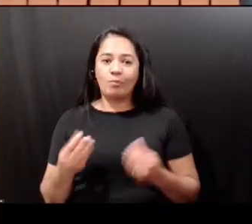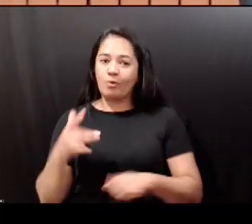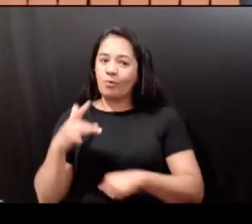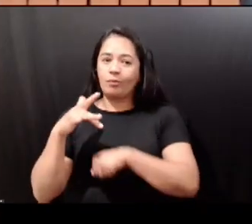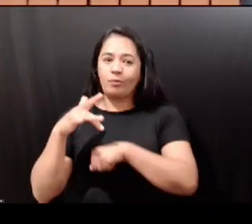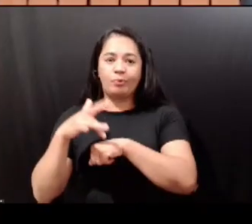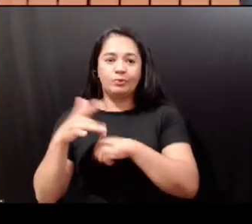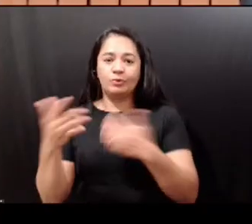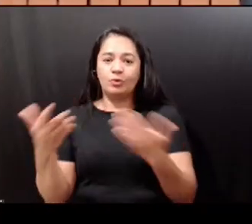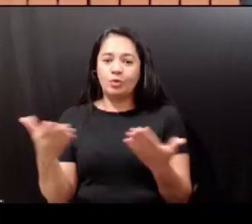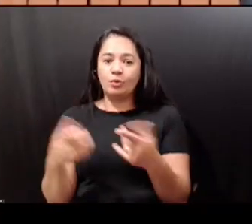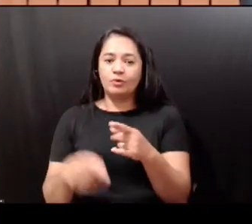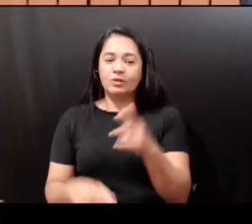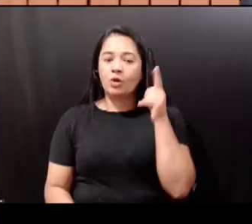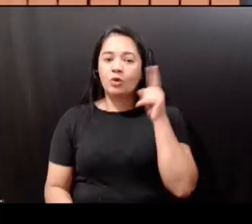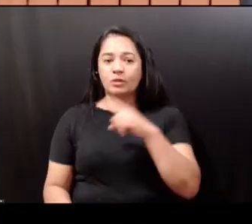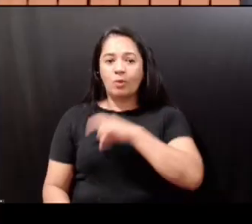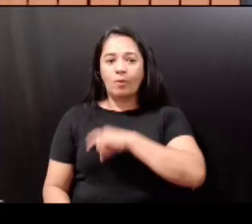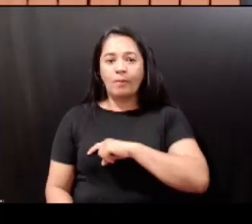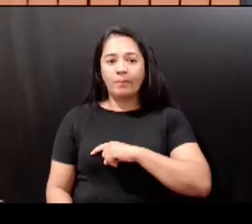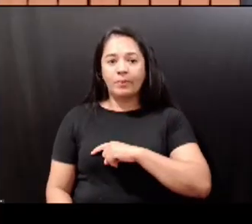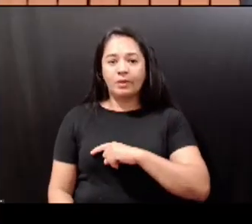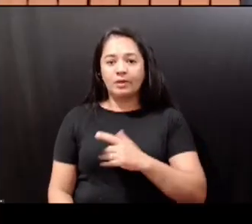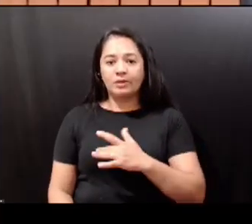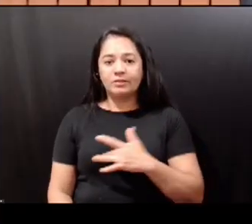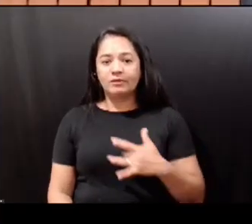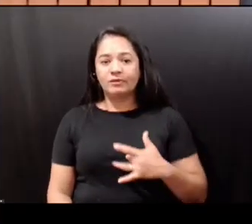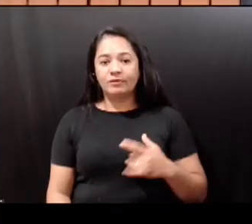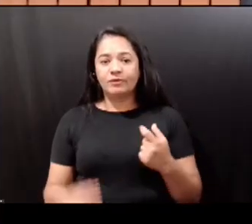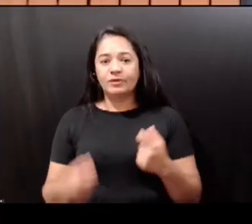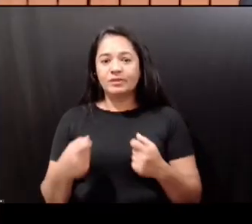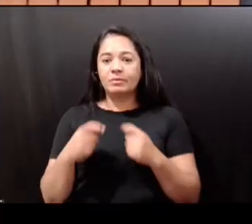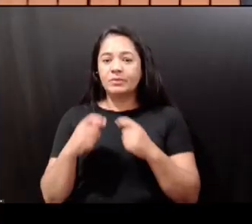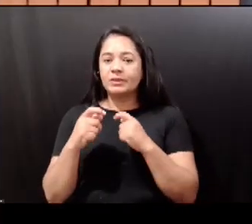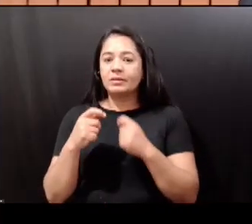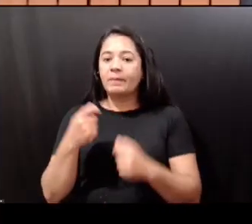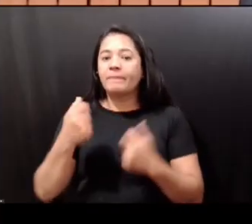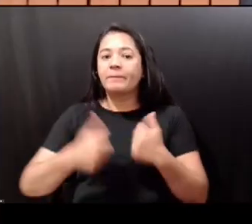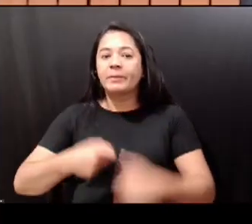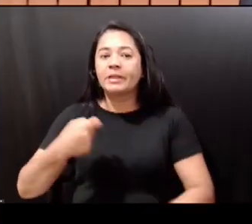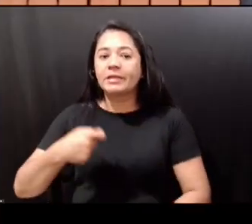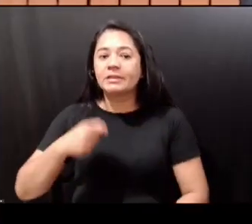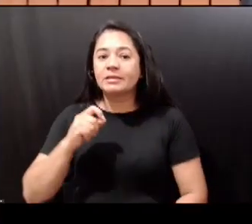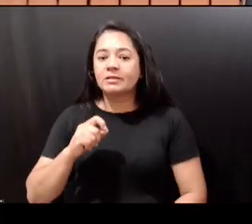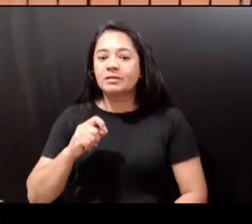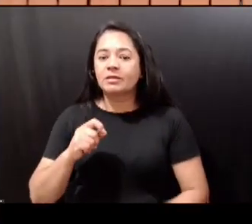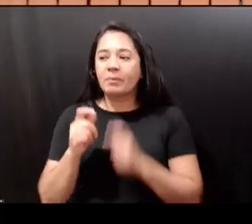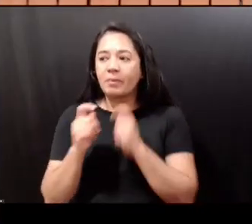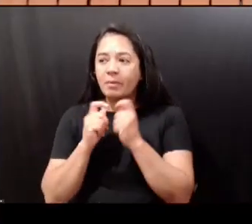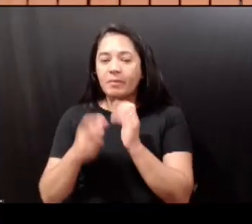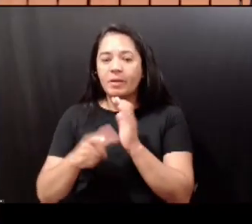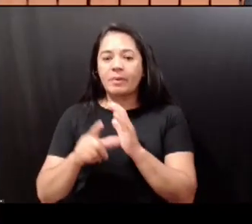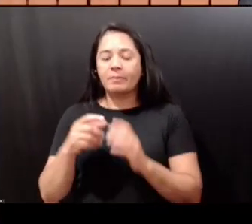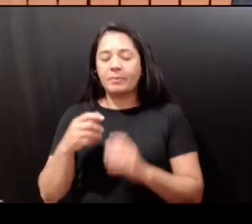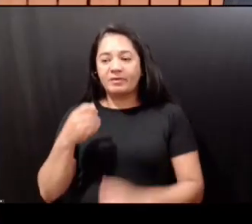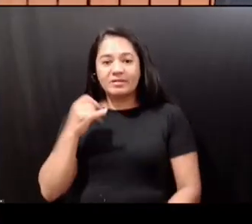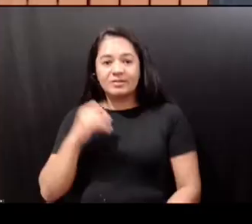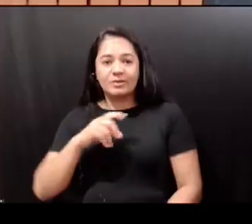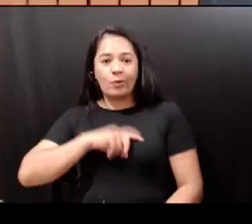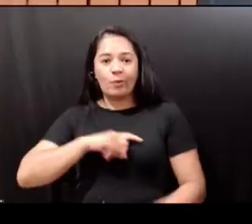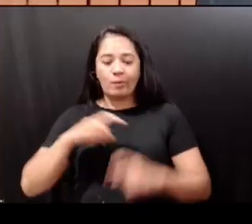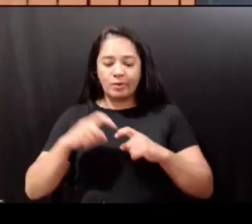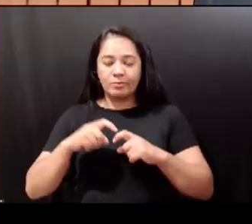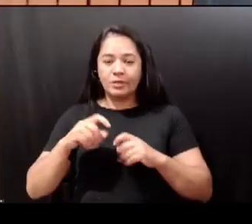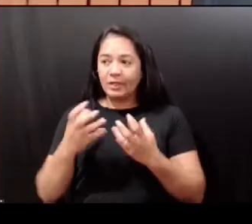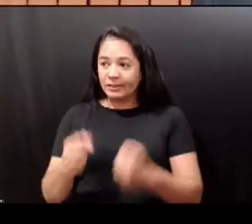plano de saúde, parece que você tem que fazer uma entrevista para ver se o plano te aceita lá. Então é muito importante. Obrigado,